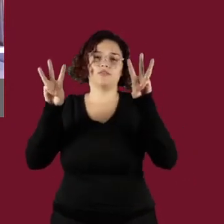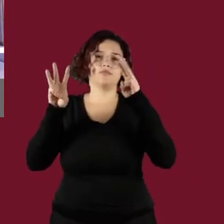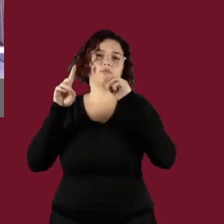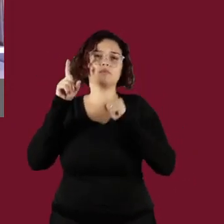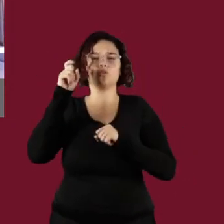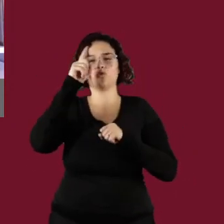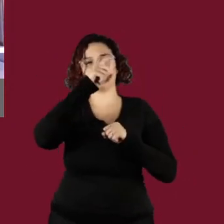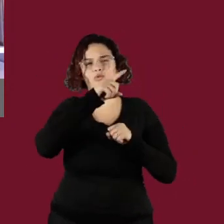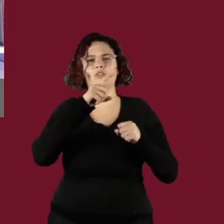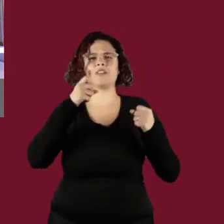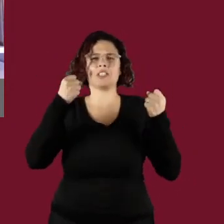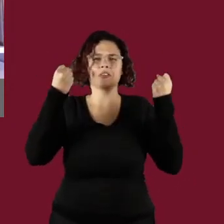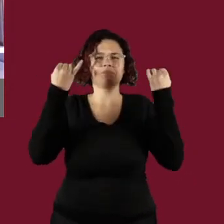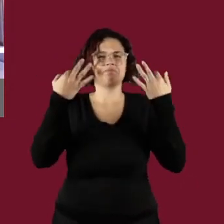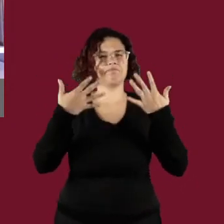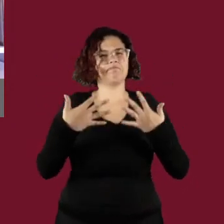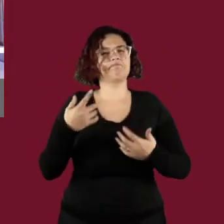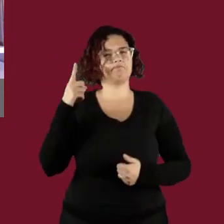de contar.